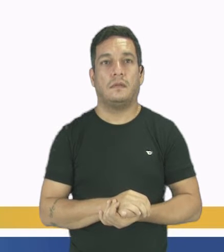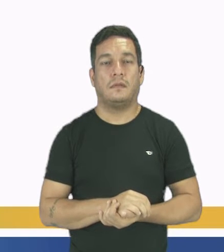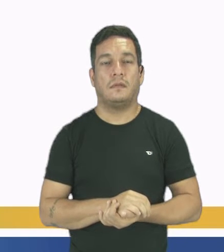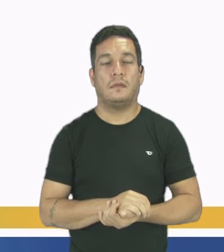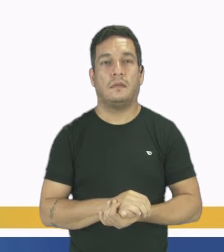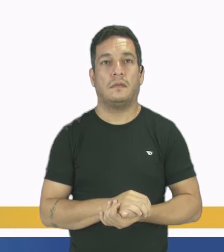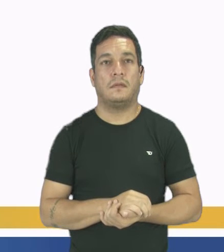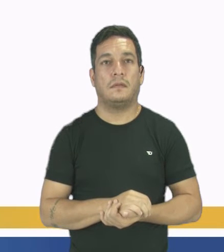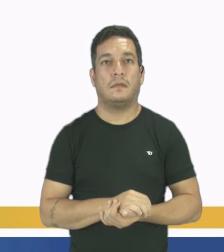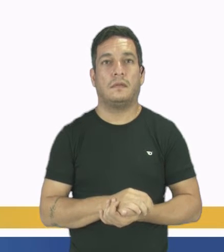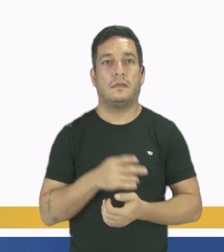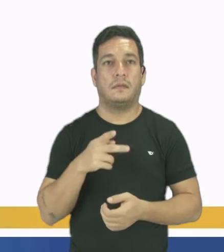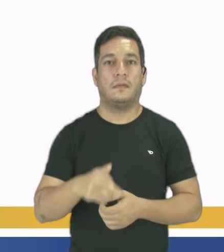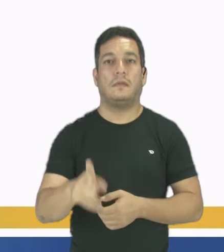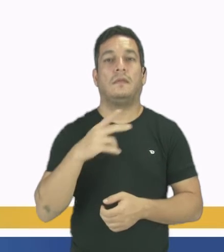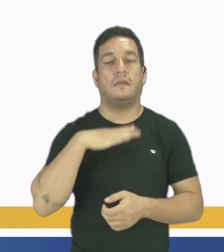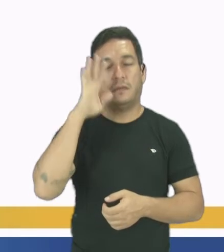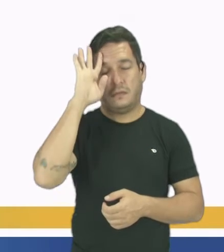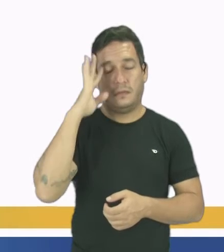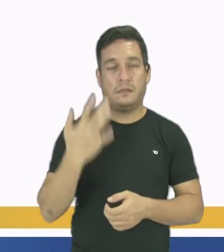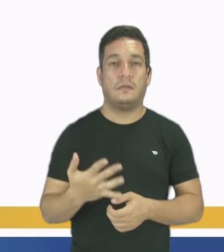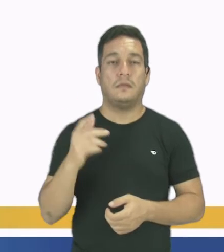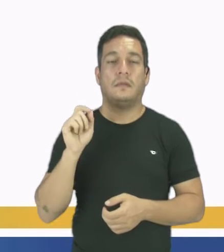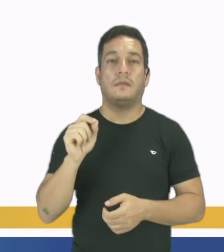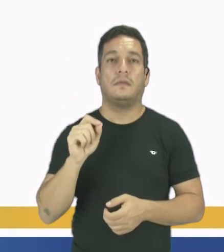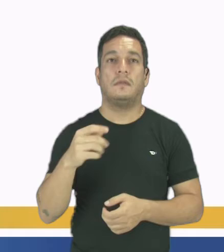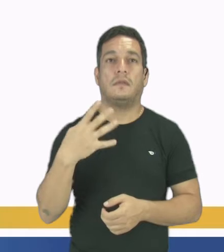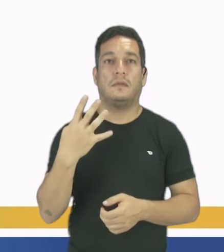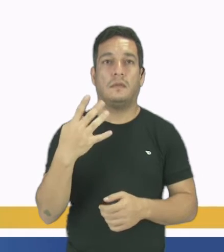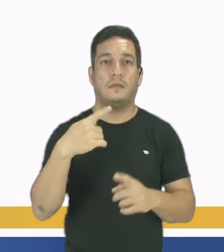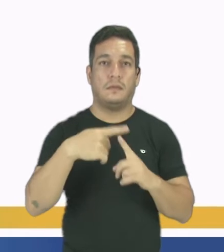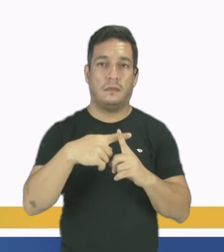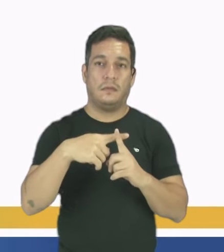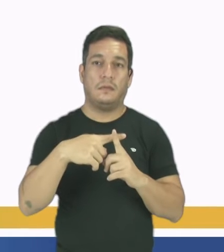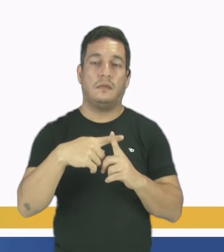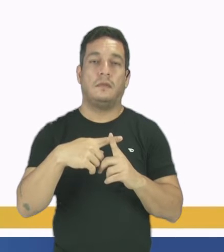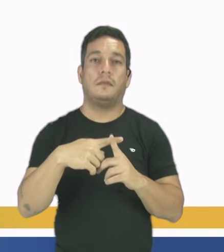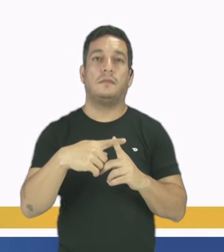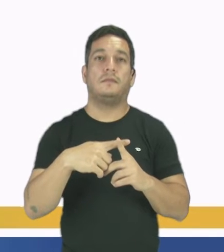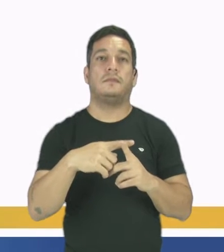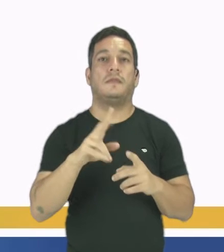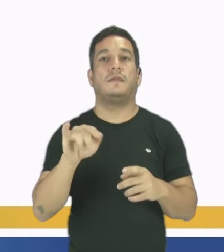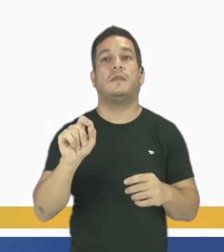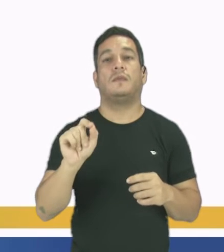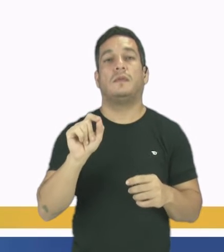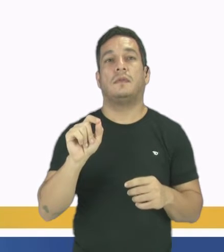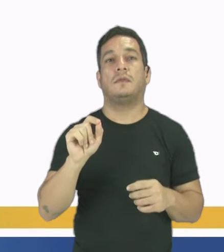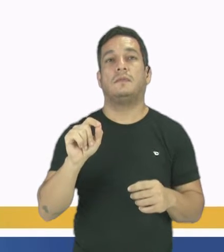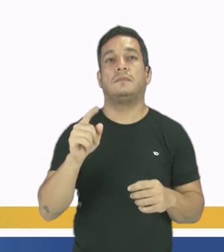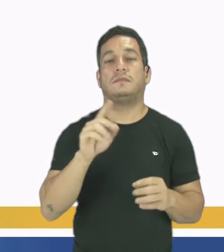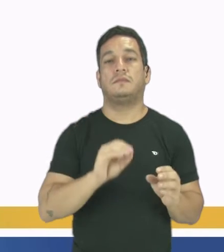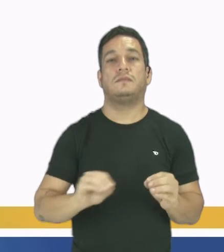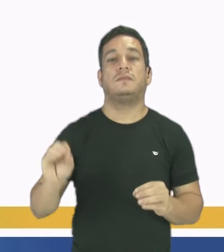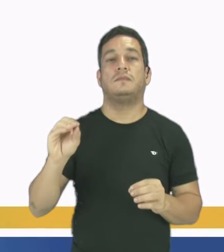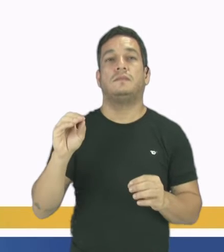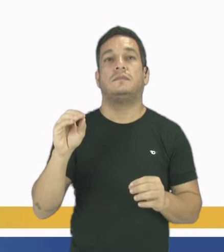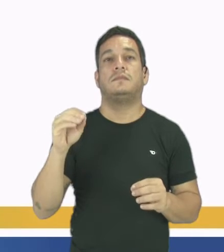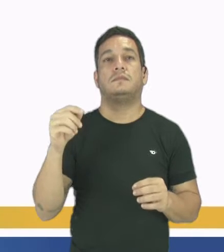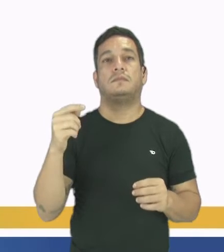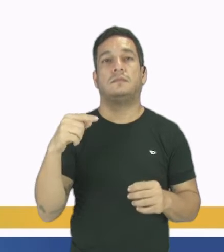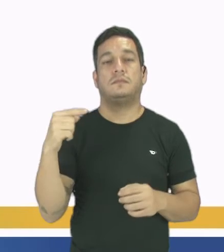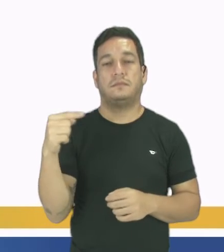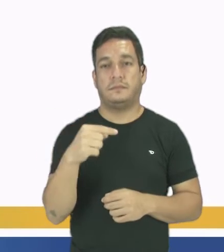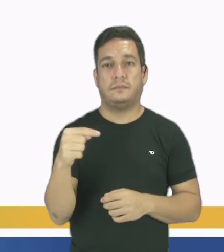E aí o trabalho continua de resolução, esse 4 positivo, ele vai para o outro lado da igualdade